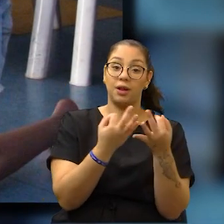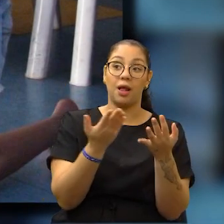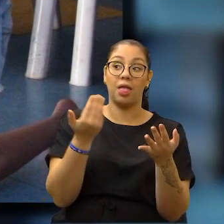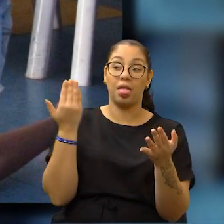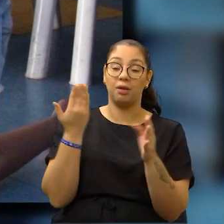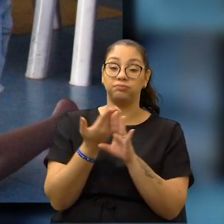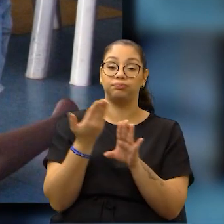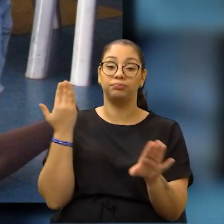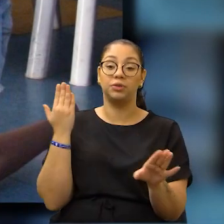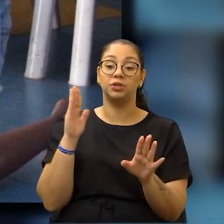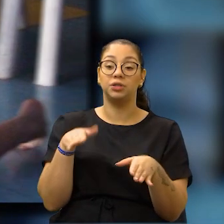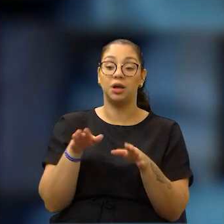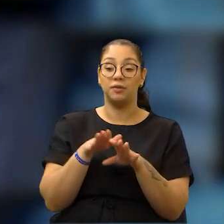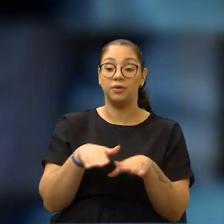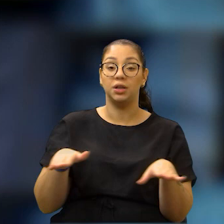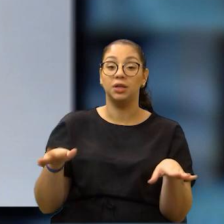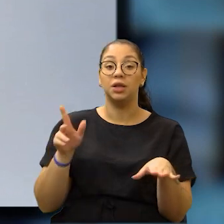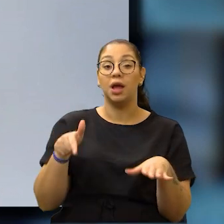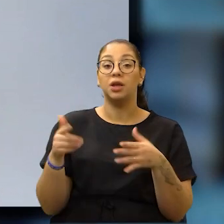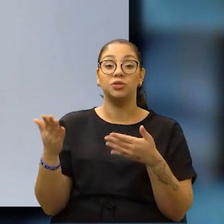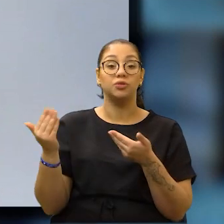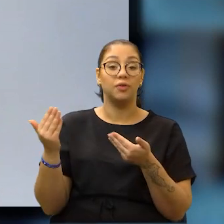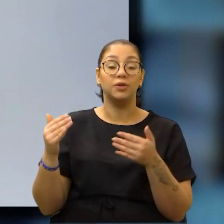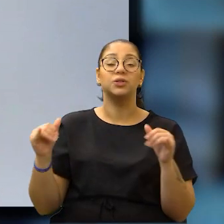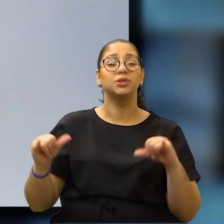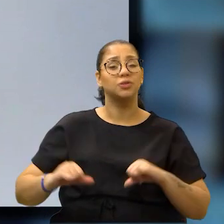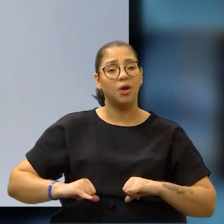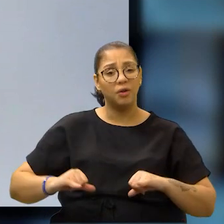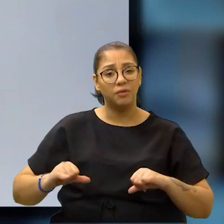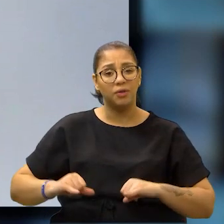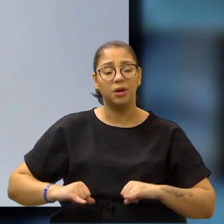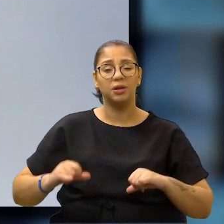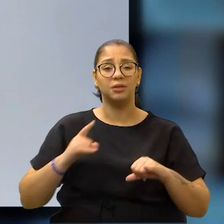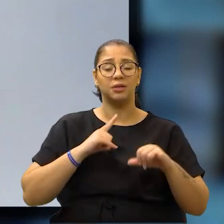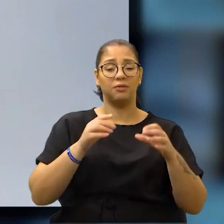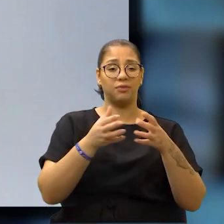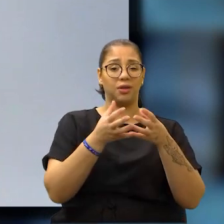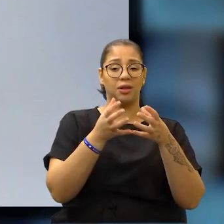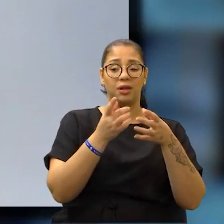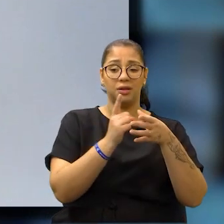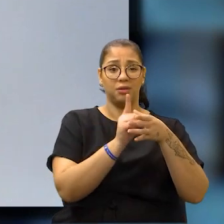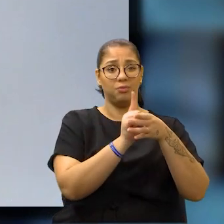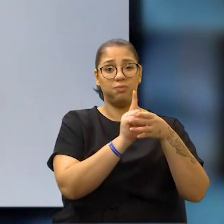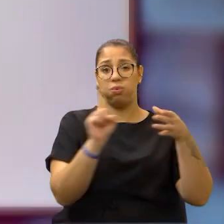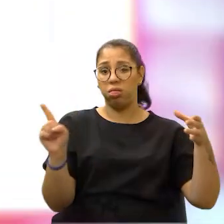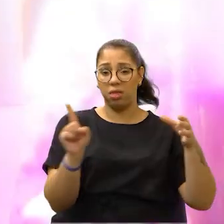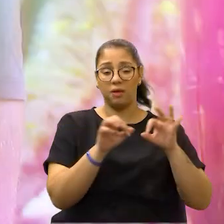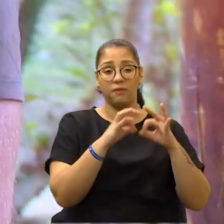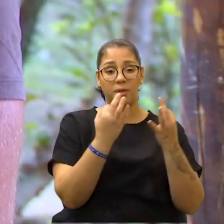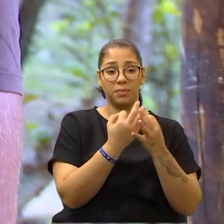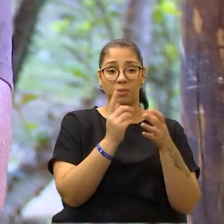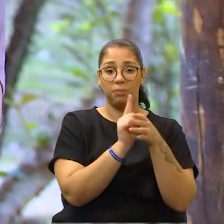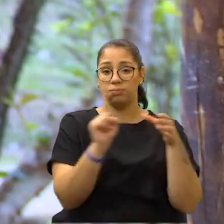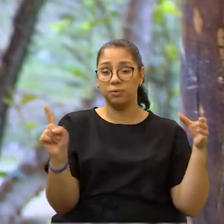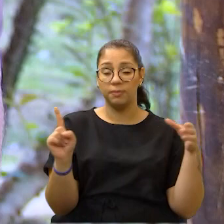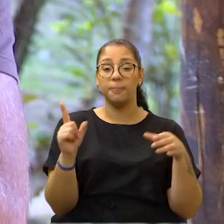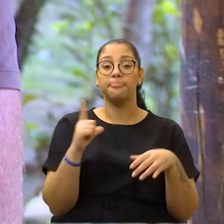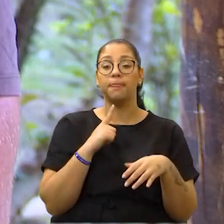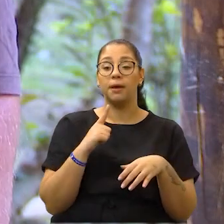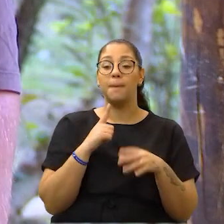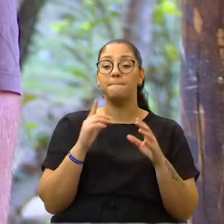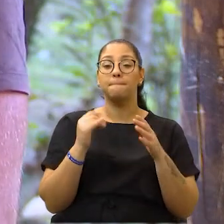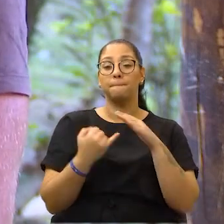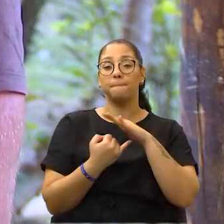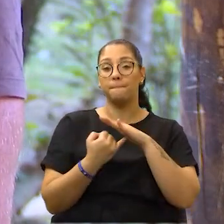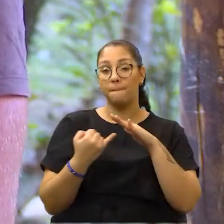familiar, né, lá atrás, lá na sua infância. São jovens que sofreram rupturas, né, dessa família,